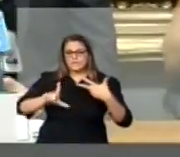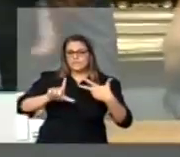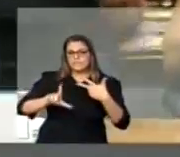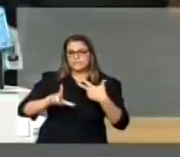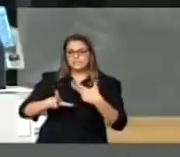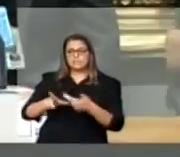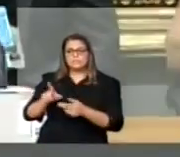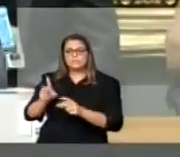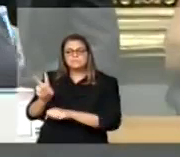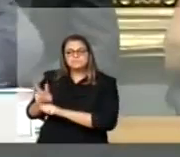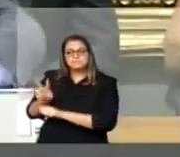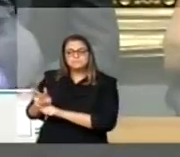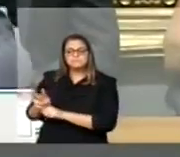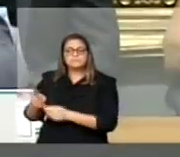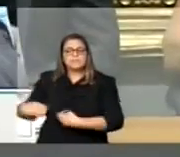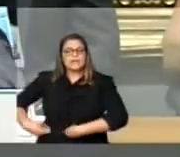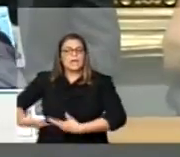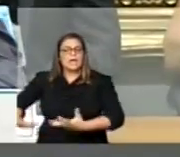públicos.